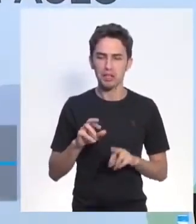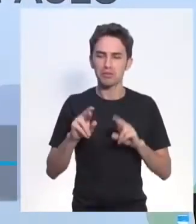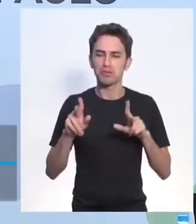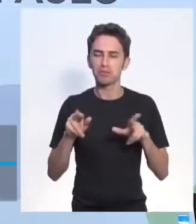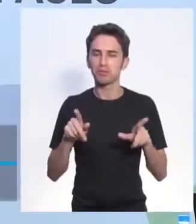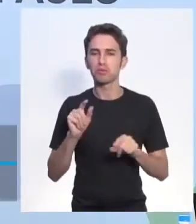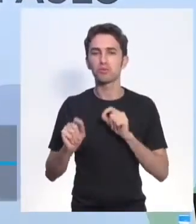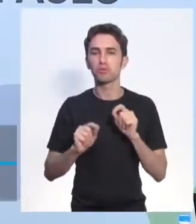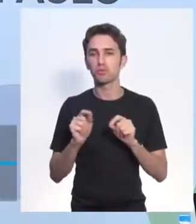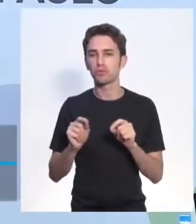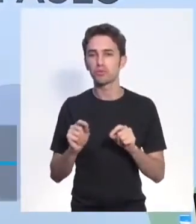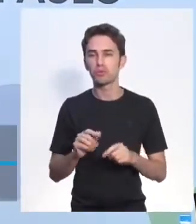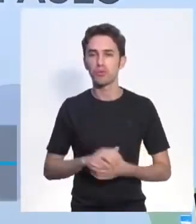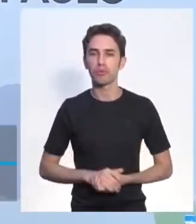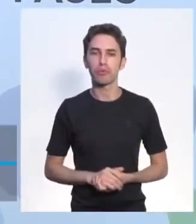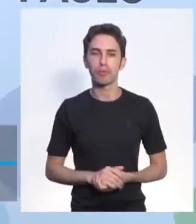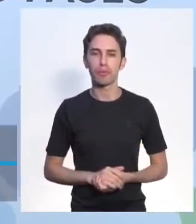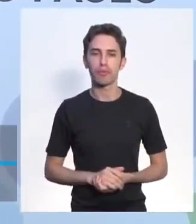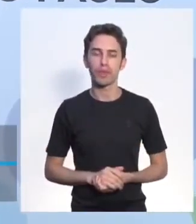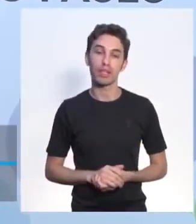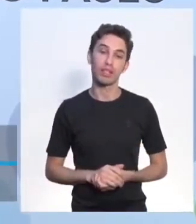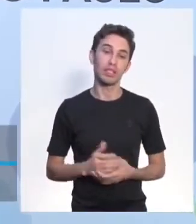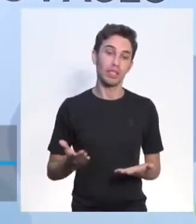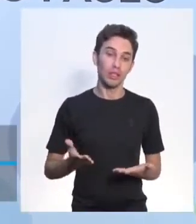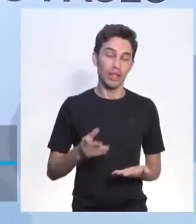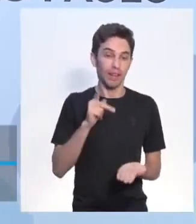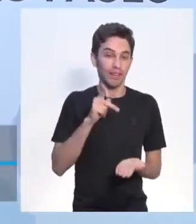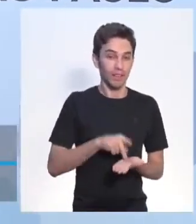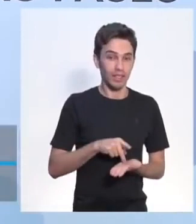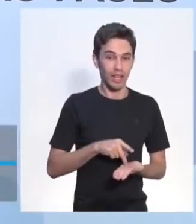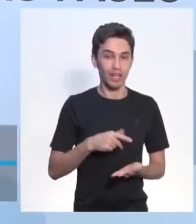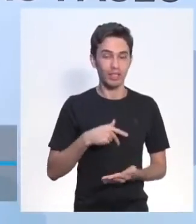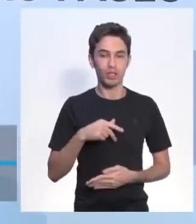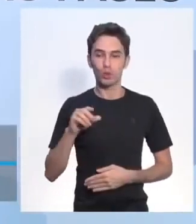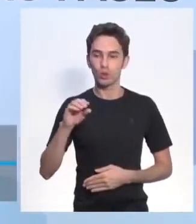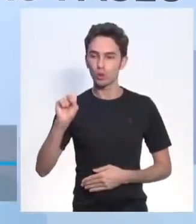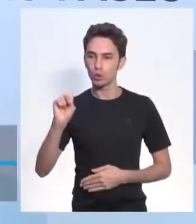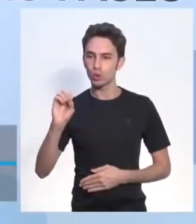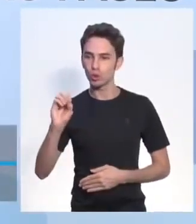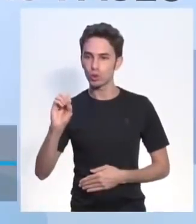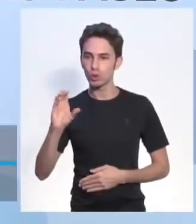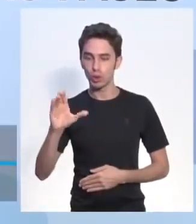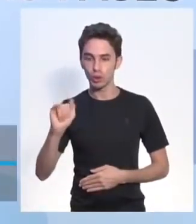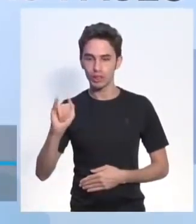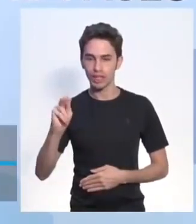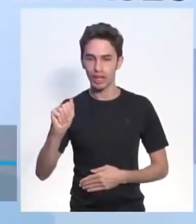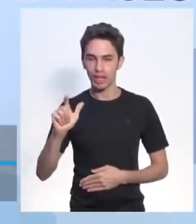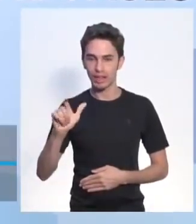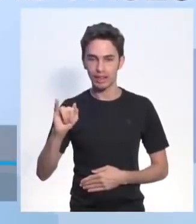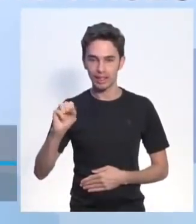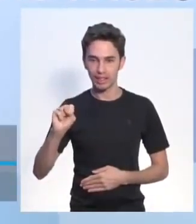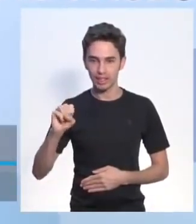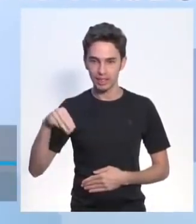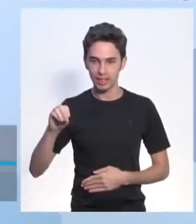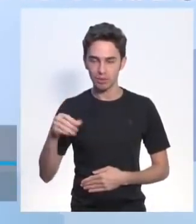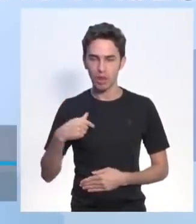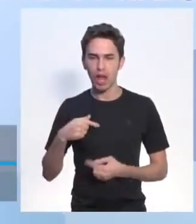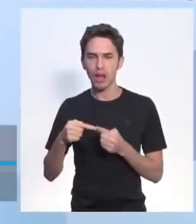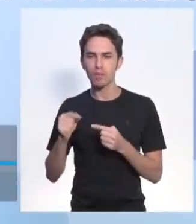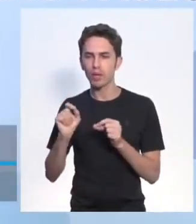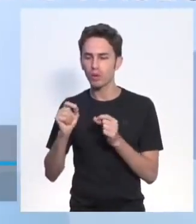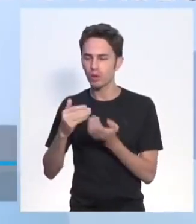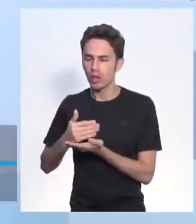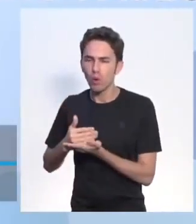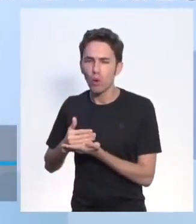comunismo? Na verdade, o socialismo seria o princípio da revolução.